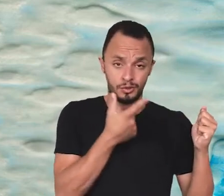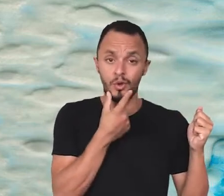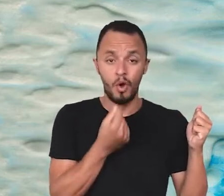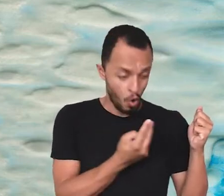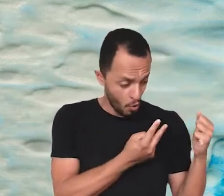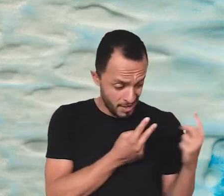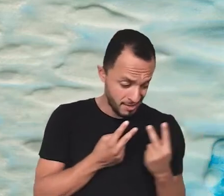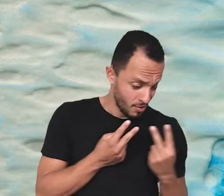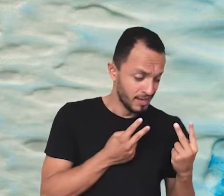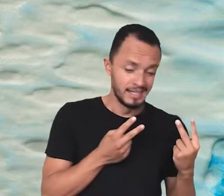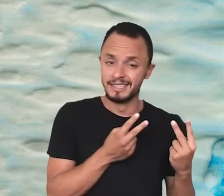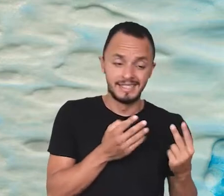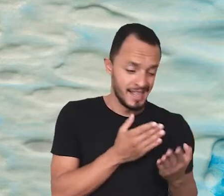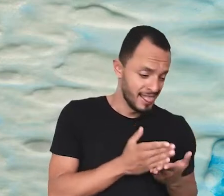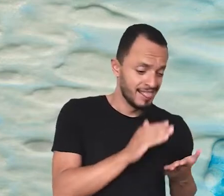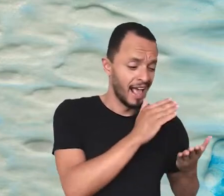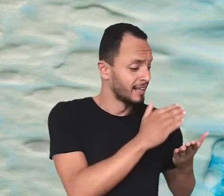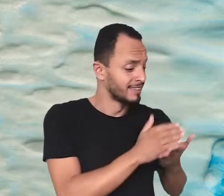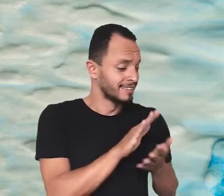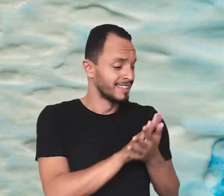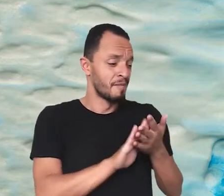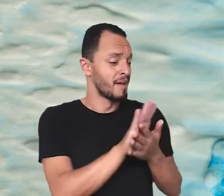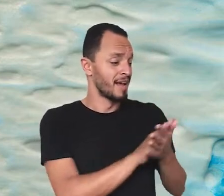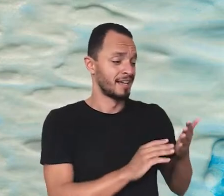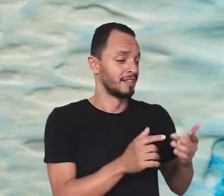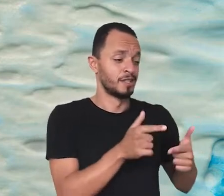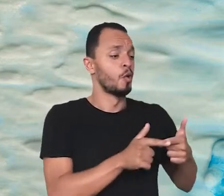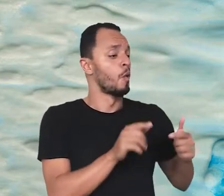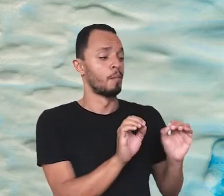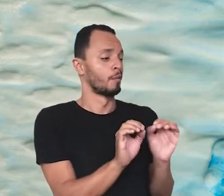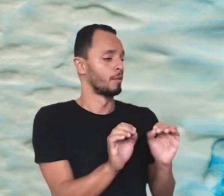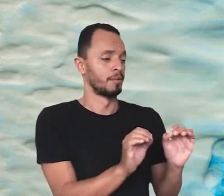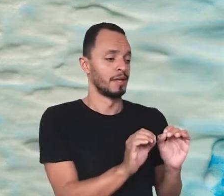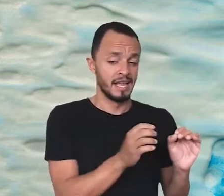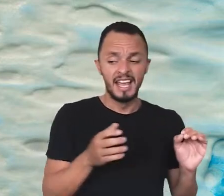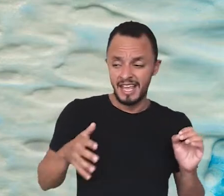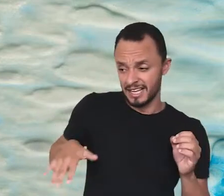Somos dois homens e nada mais.